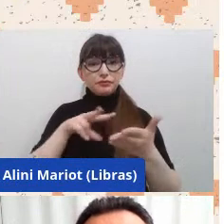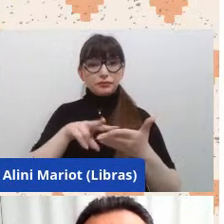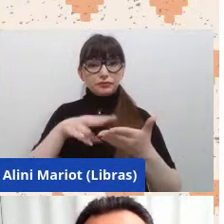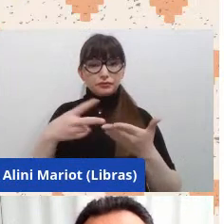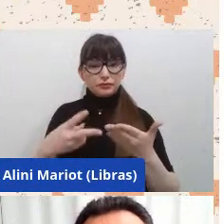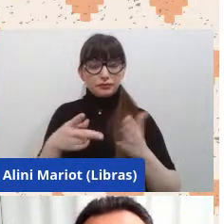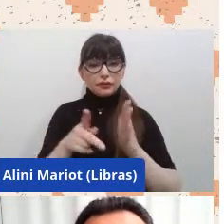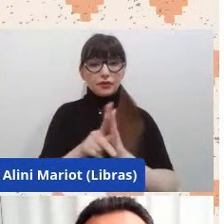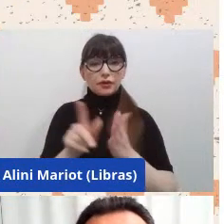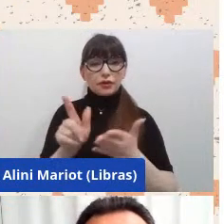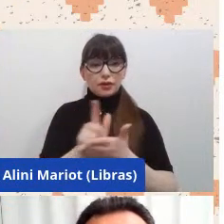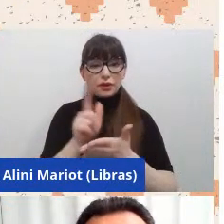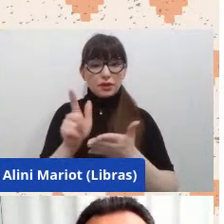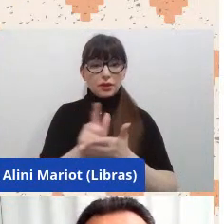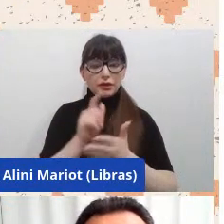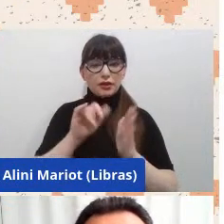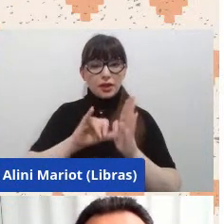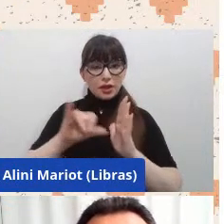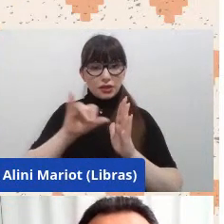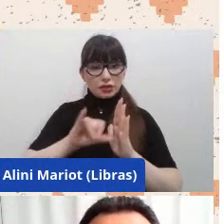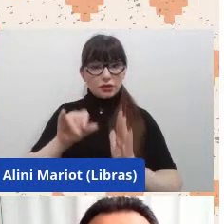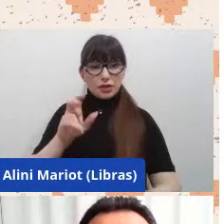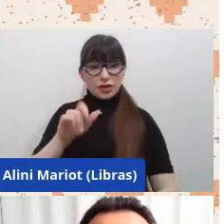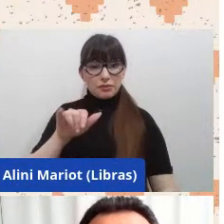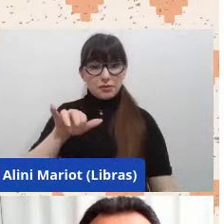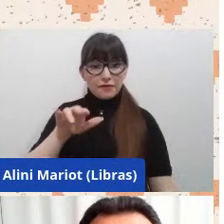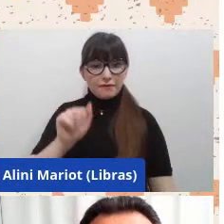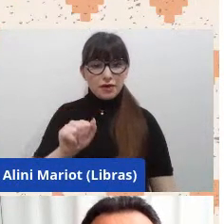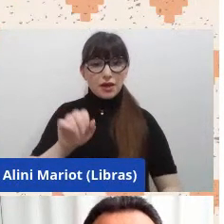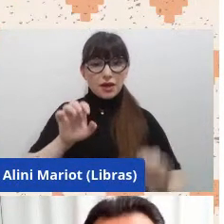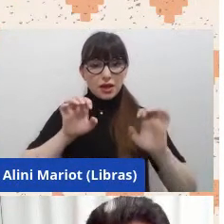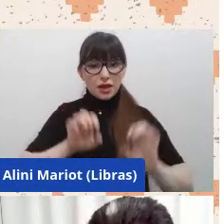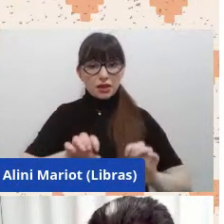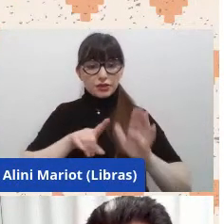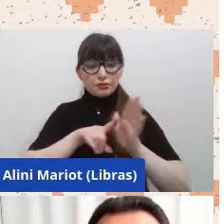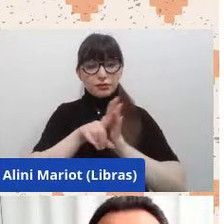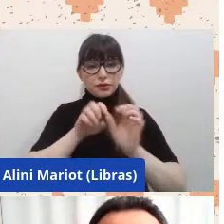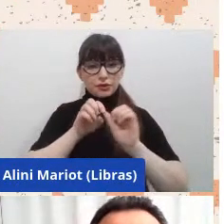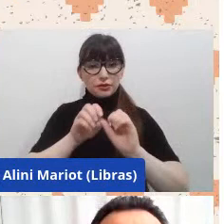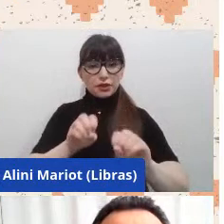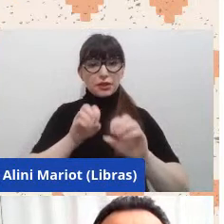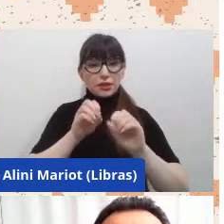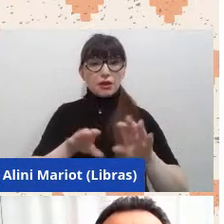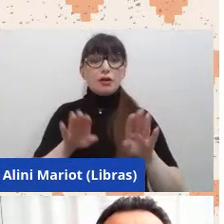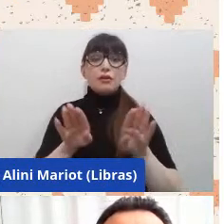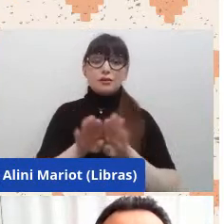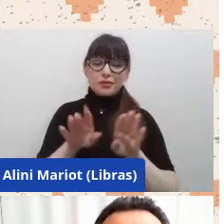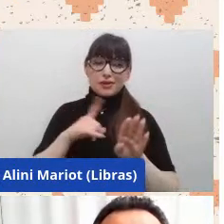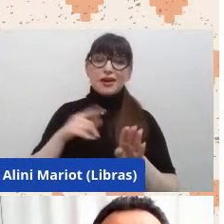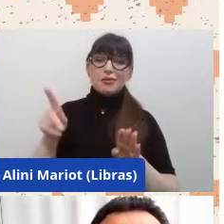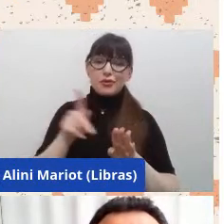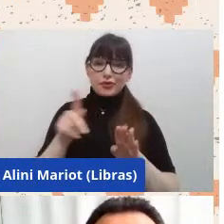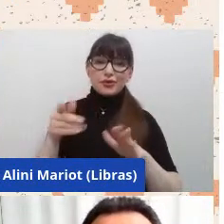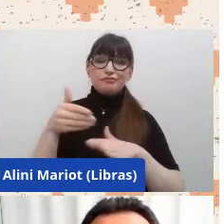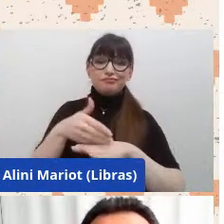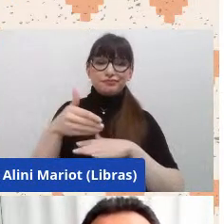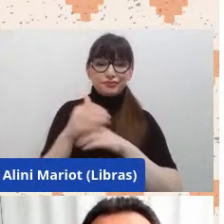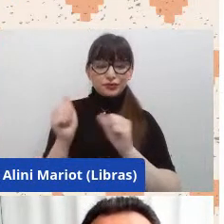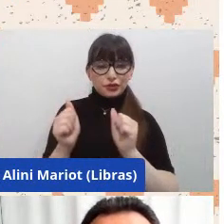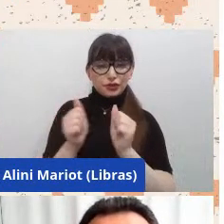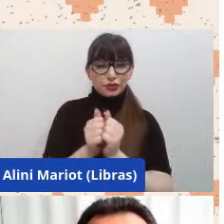livro pela editora UEPG, Ética e Pesquisa em Educação, que a Rachel é uma das coautoras. Publicamos